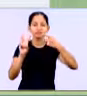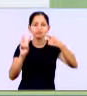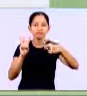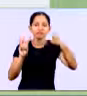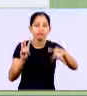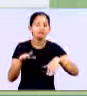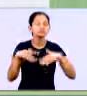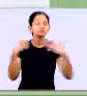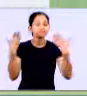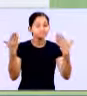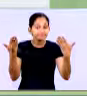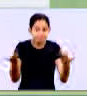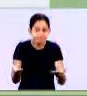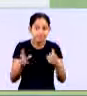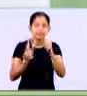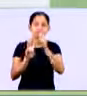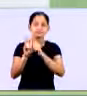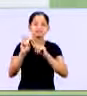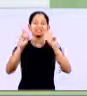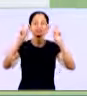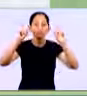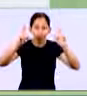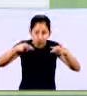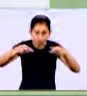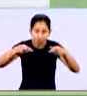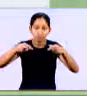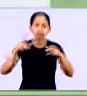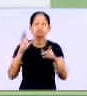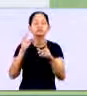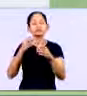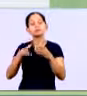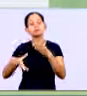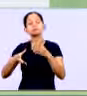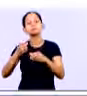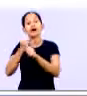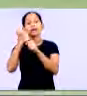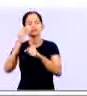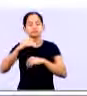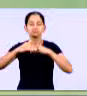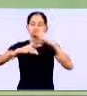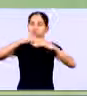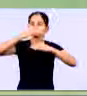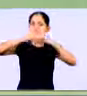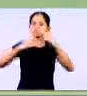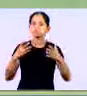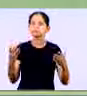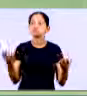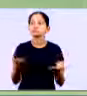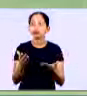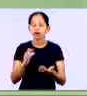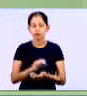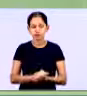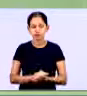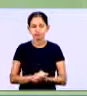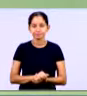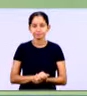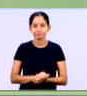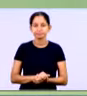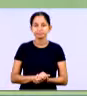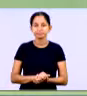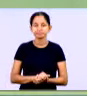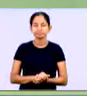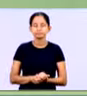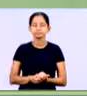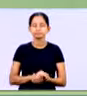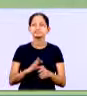O processo é esse, ele é o mesmo processo anterior, acrescentando itens nele, tá? Nós estávamos em... Bom,